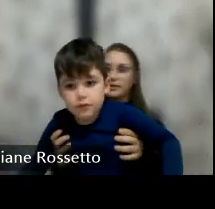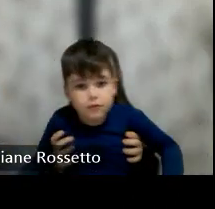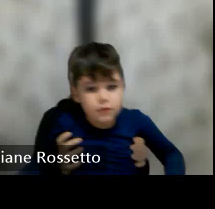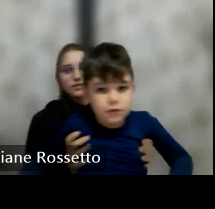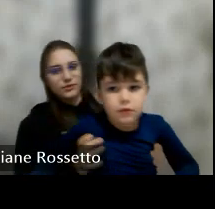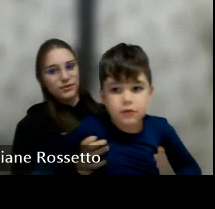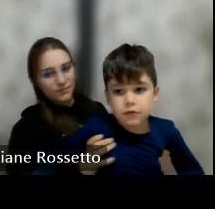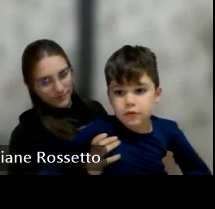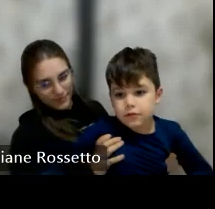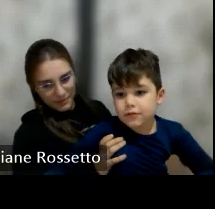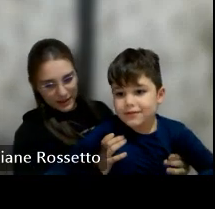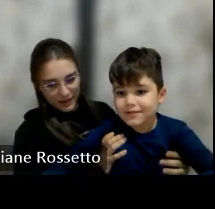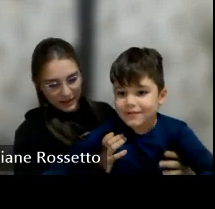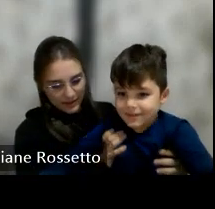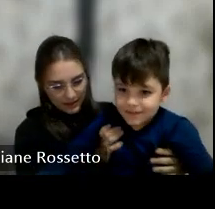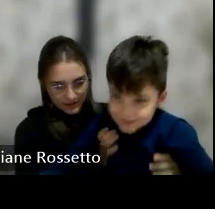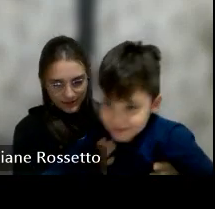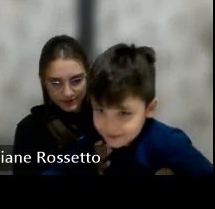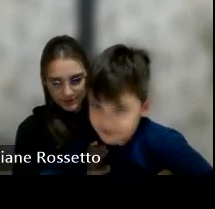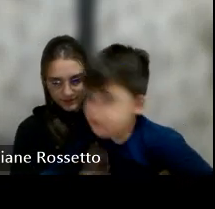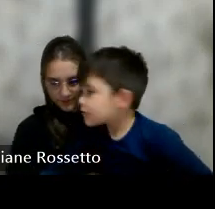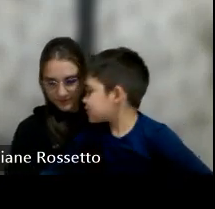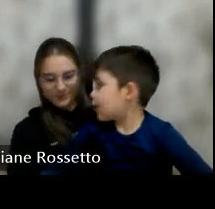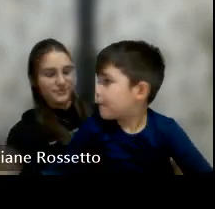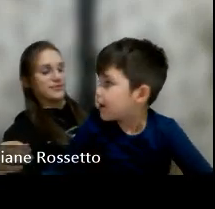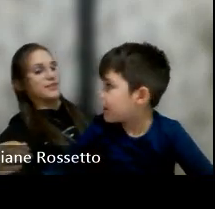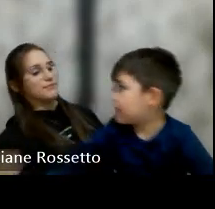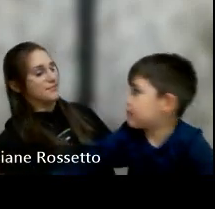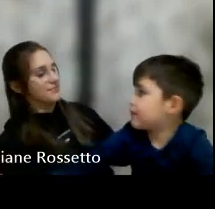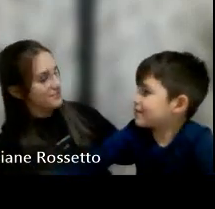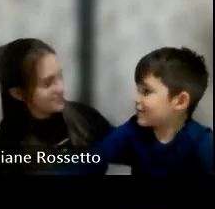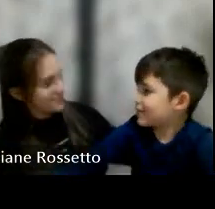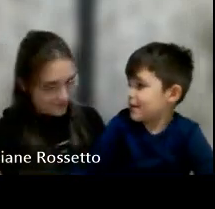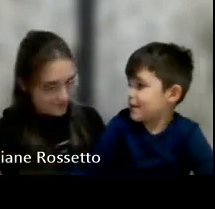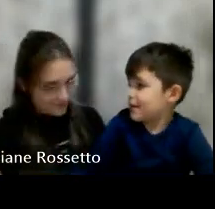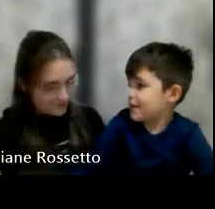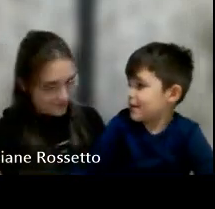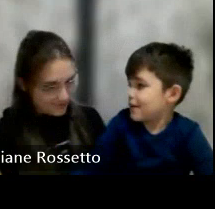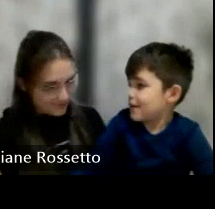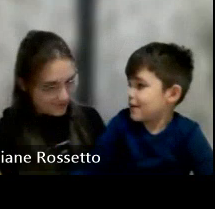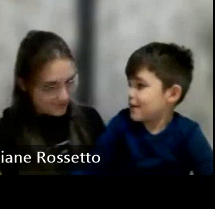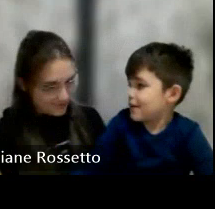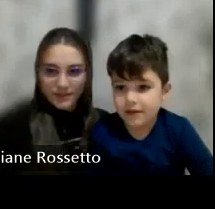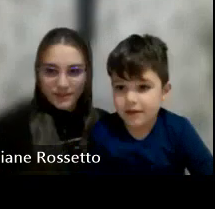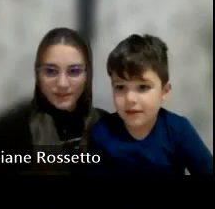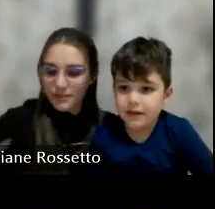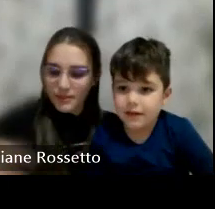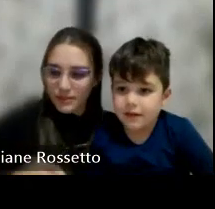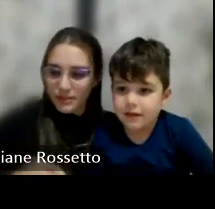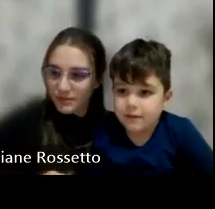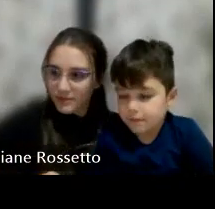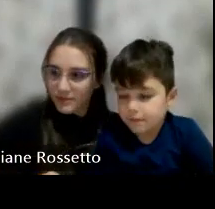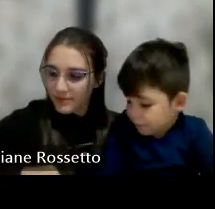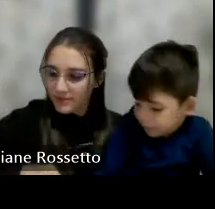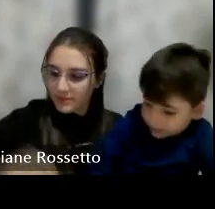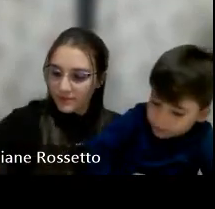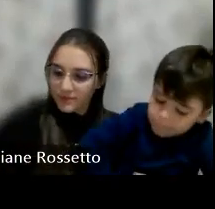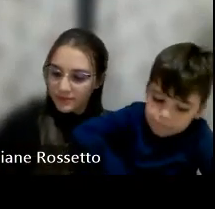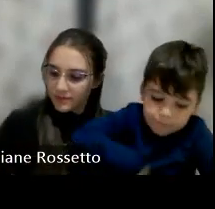aceitou os nossos honorários, mas não aceitou a minha pessoa. Eu estava me apresentando na época